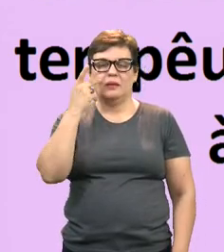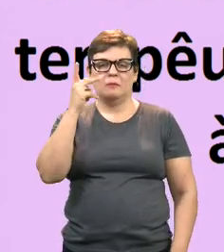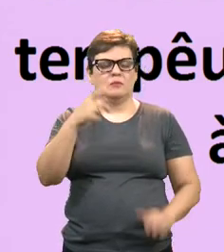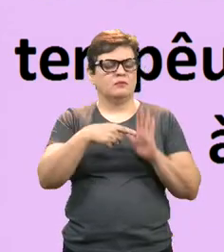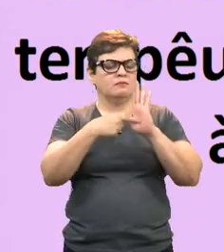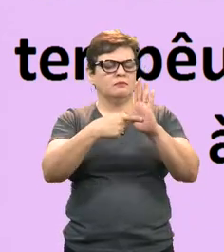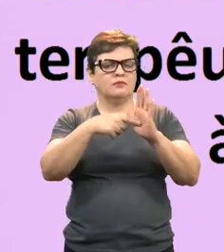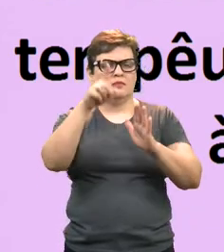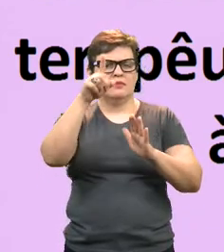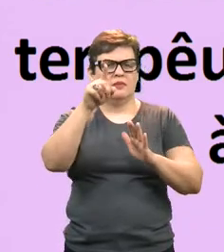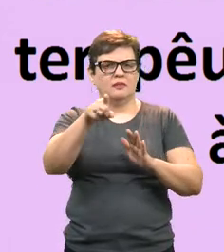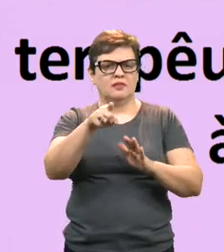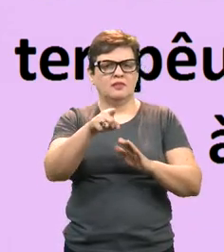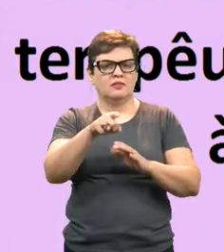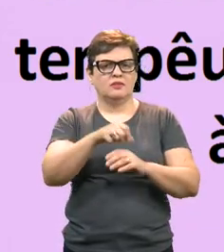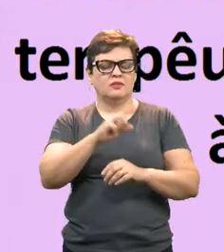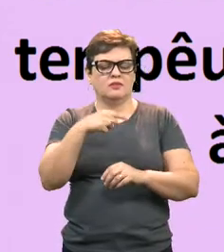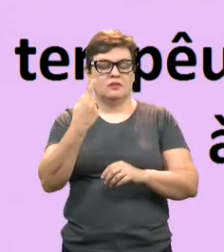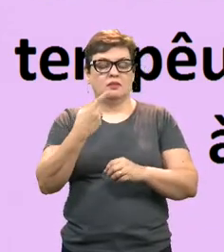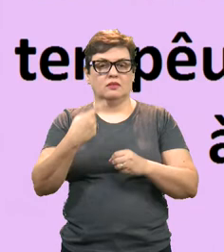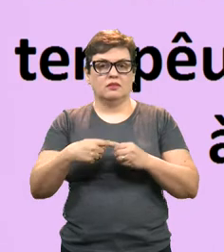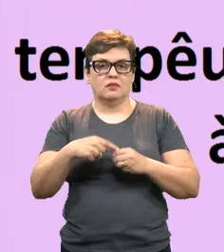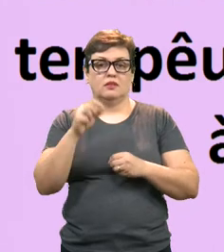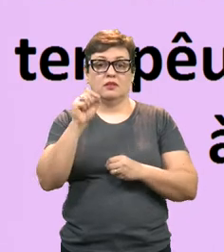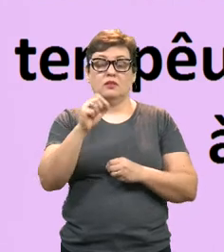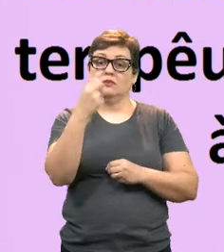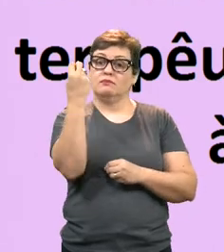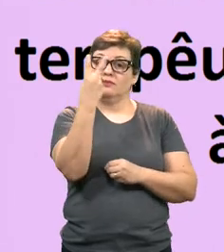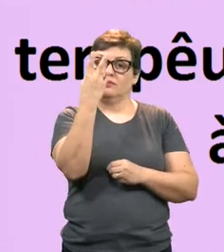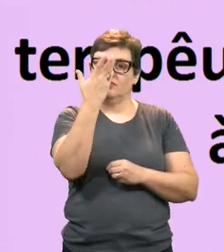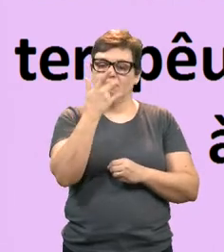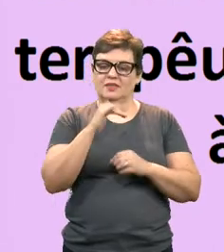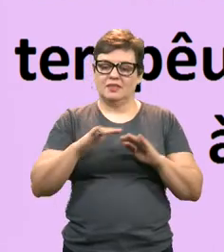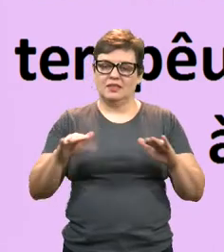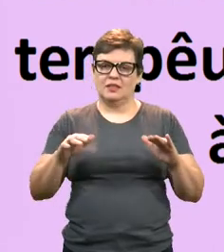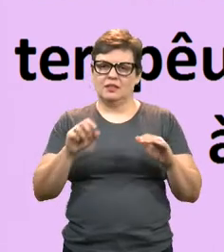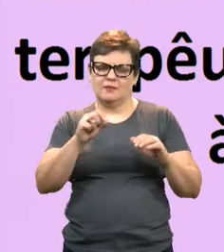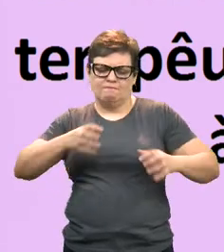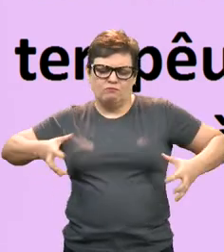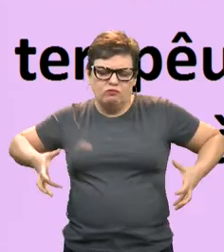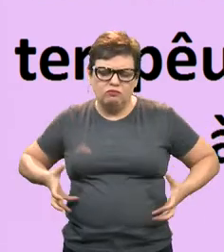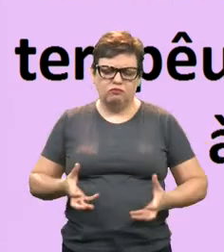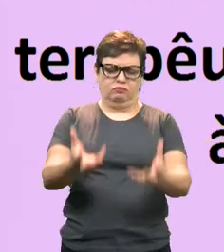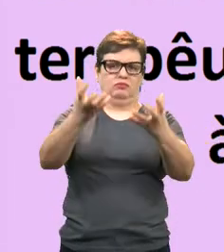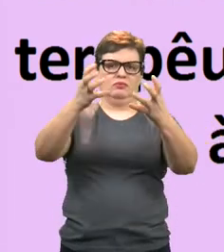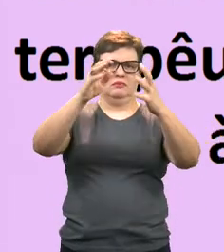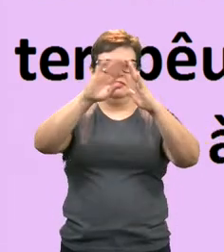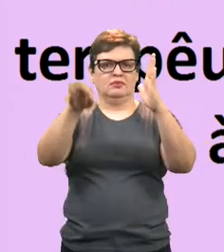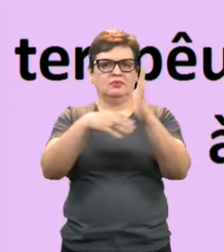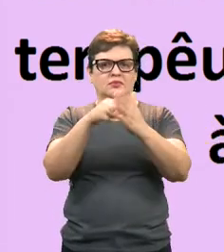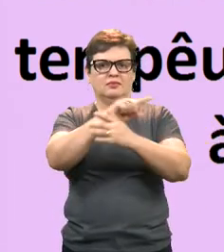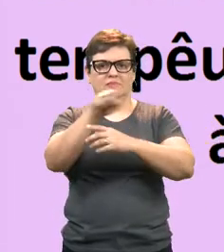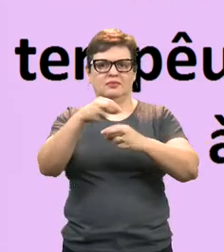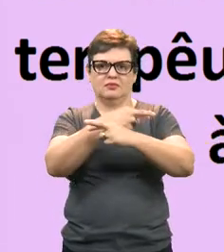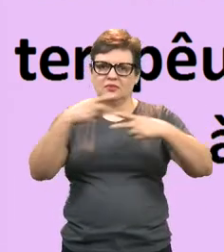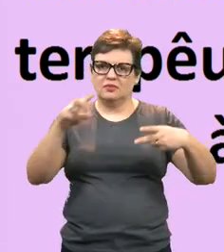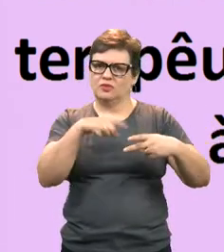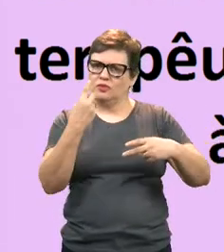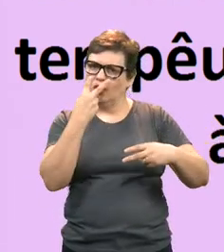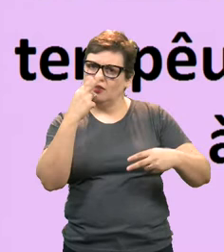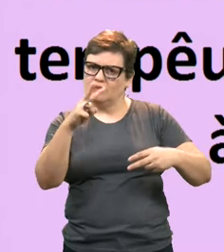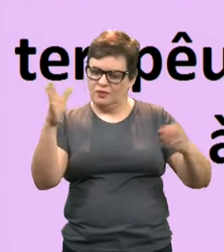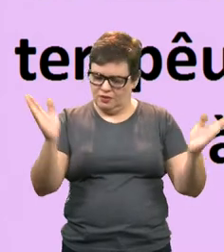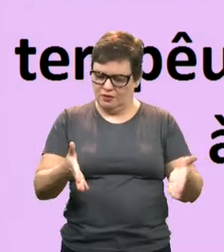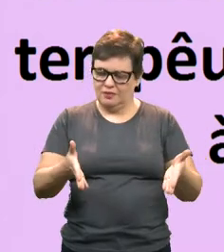causa na nossa cidade que duas crianças que impulsionou todo esse movimento que nós estamos vendo acontecer